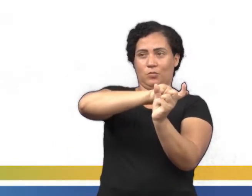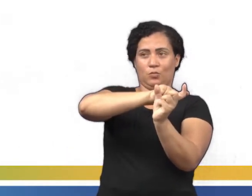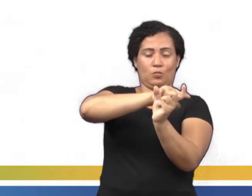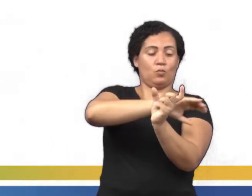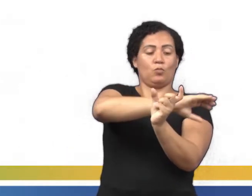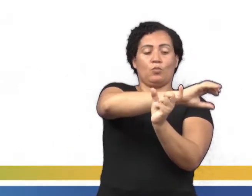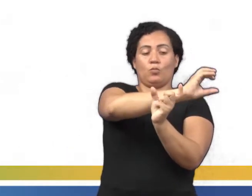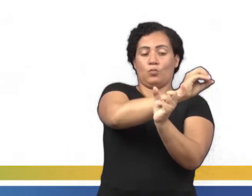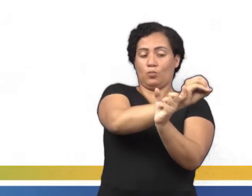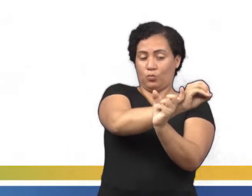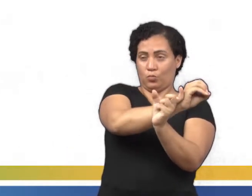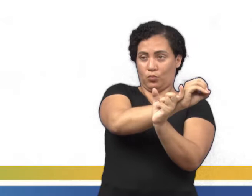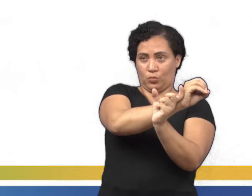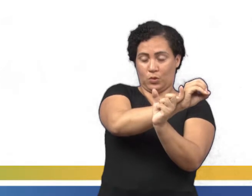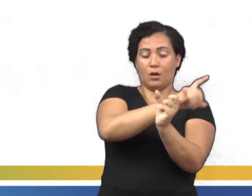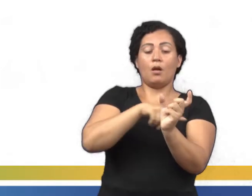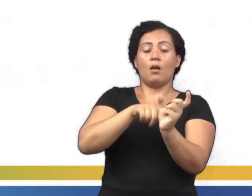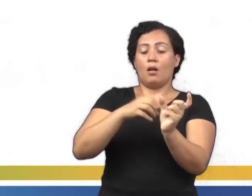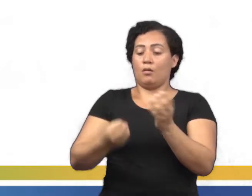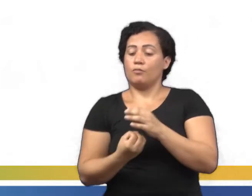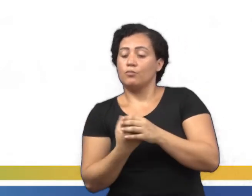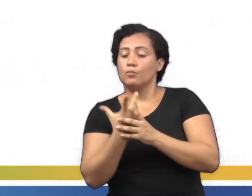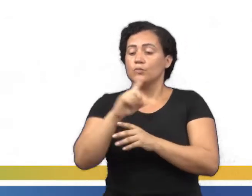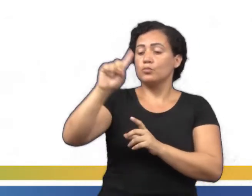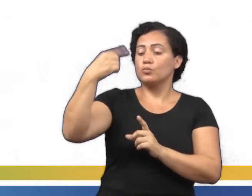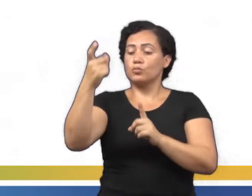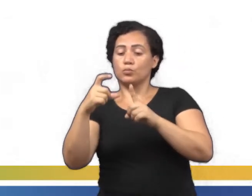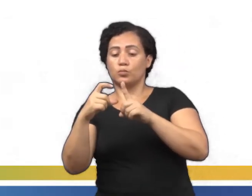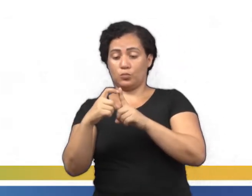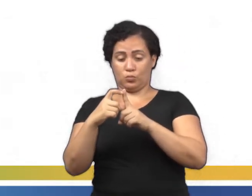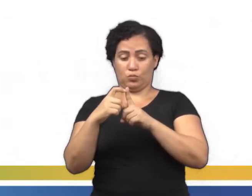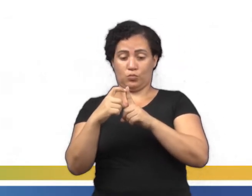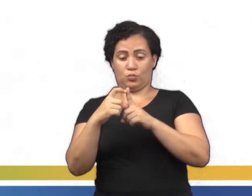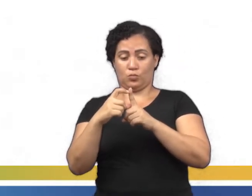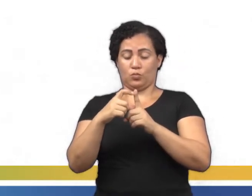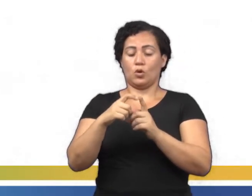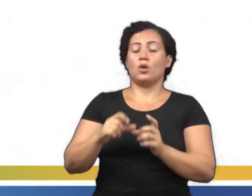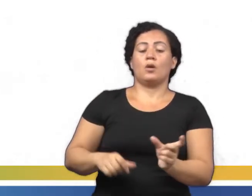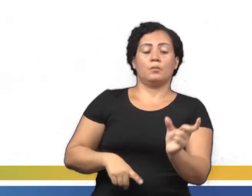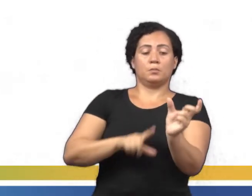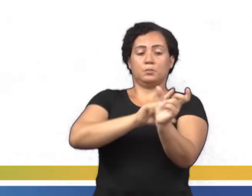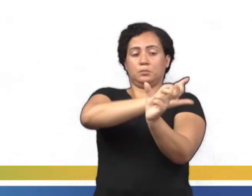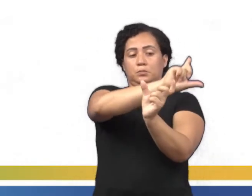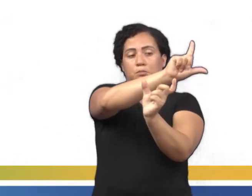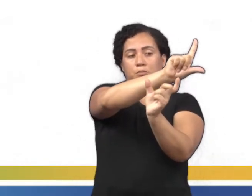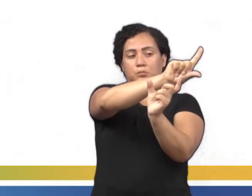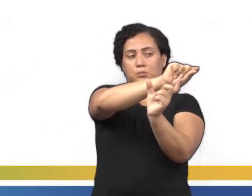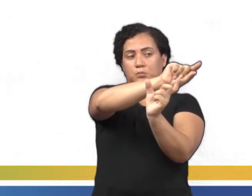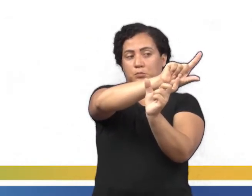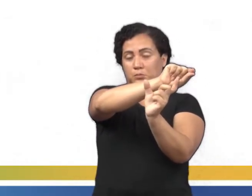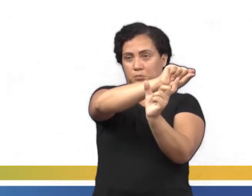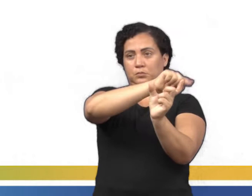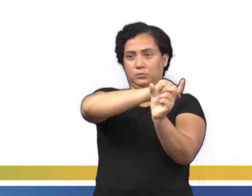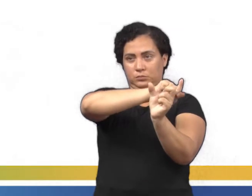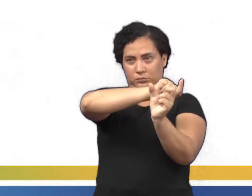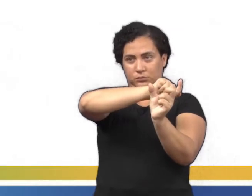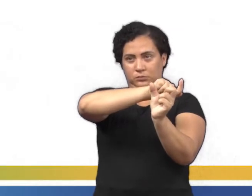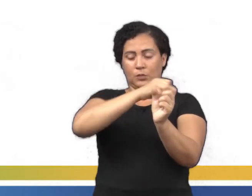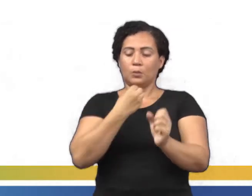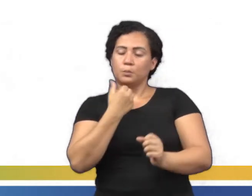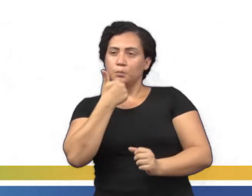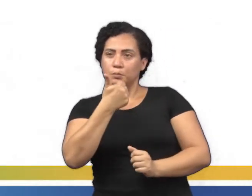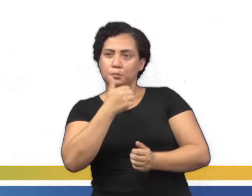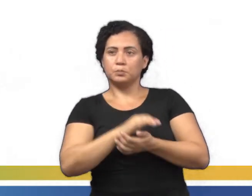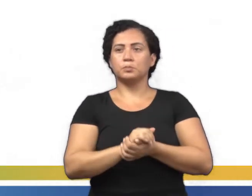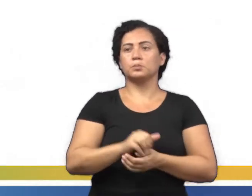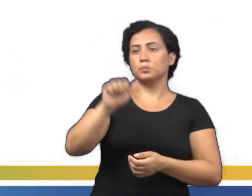essa palavra ela vai ser derivada de forma sufixal. Tudo bem? Vamos ver a